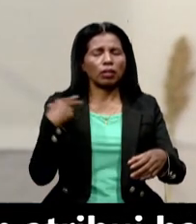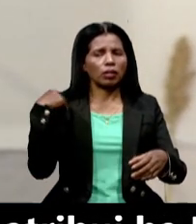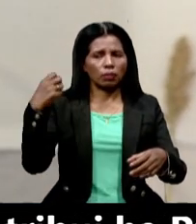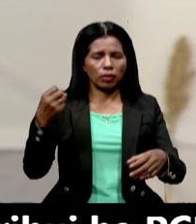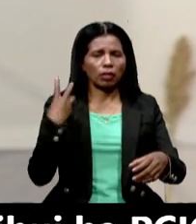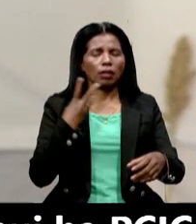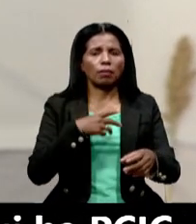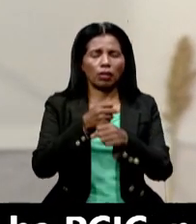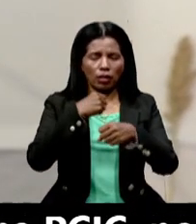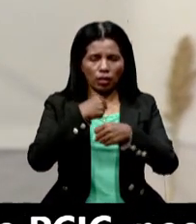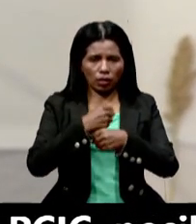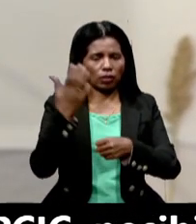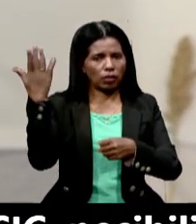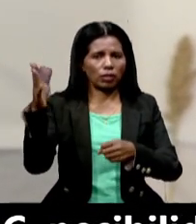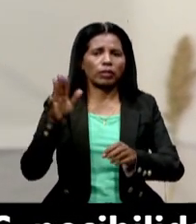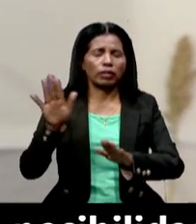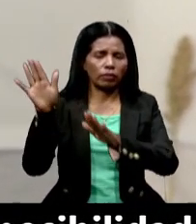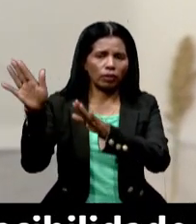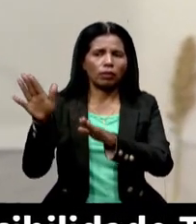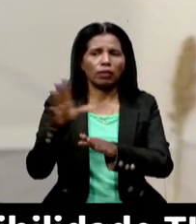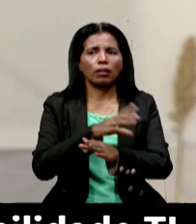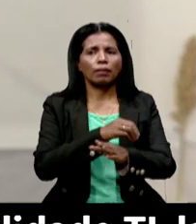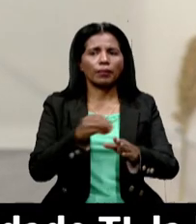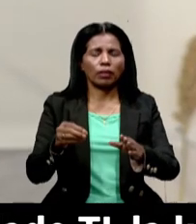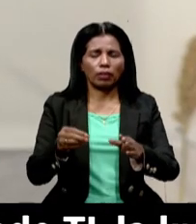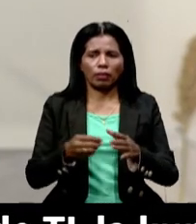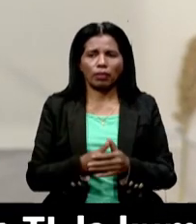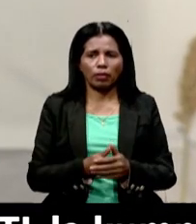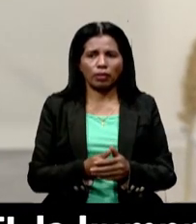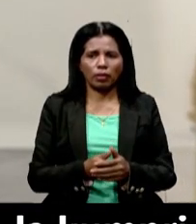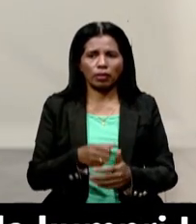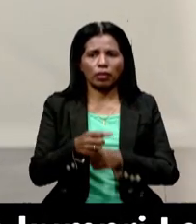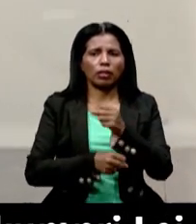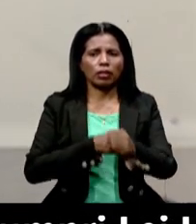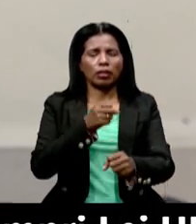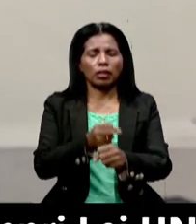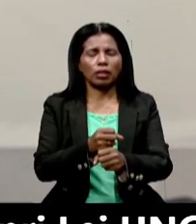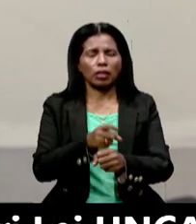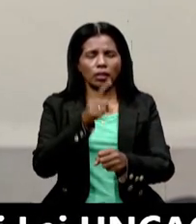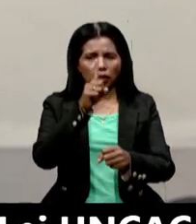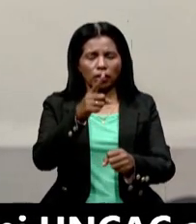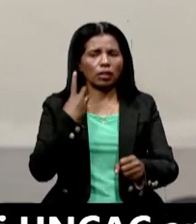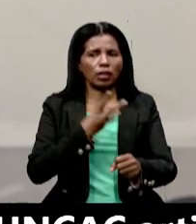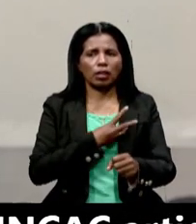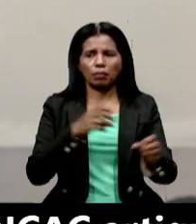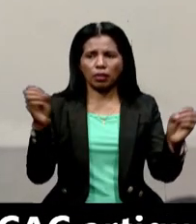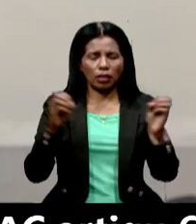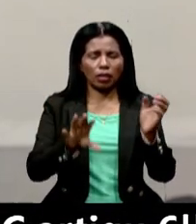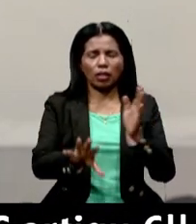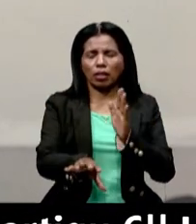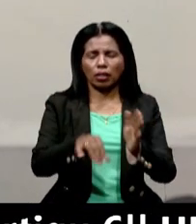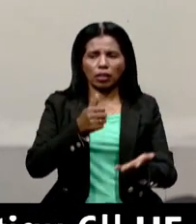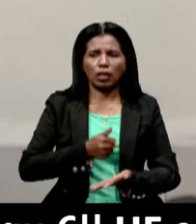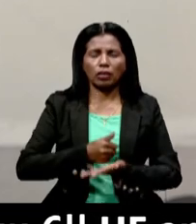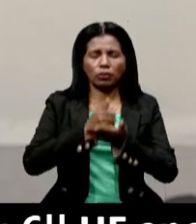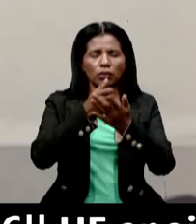base neve durante tina na rup nelara ami nunca heta na pui husi